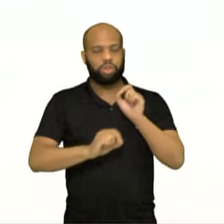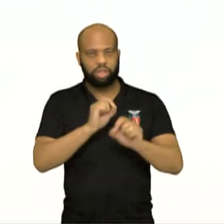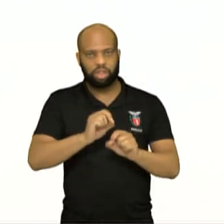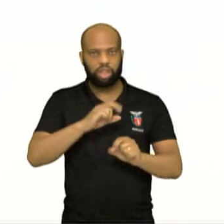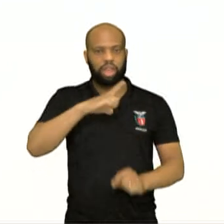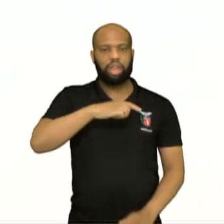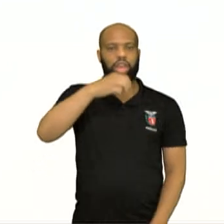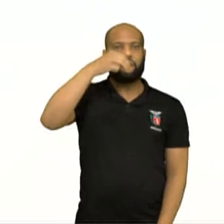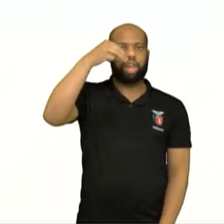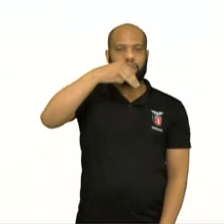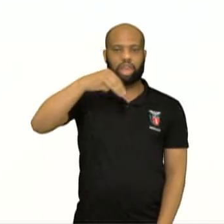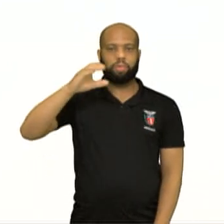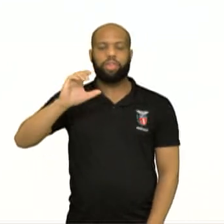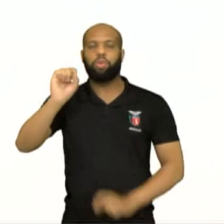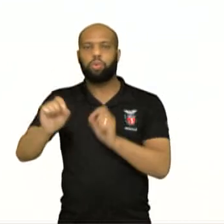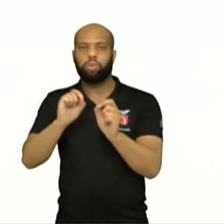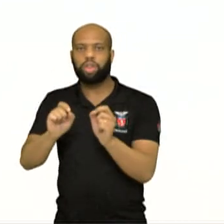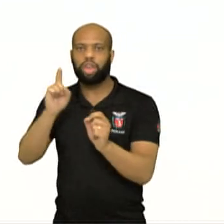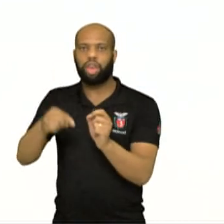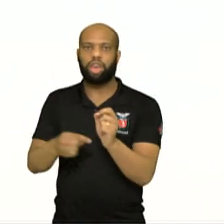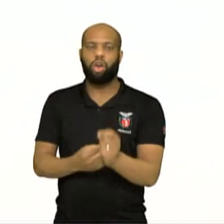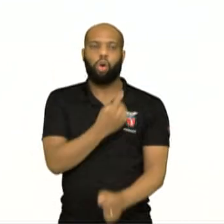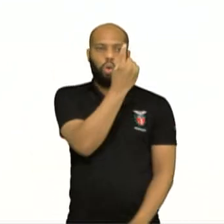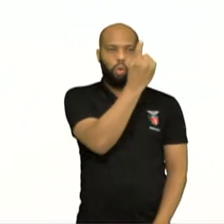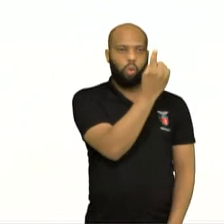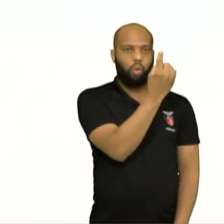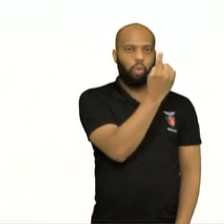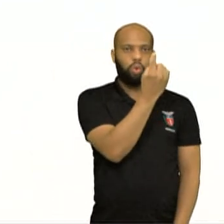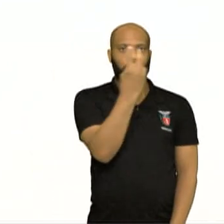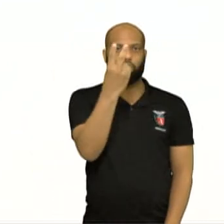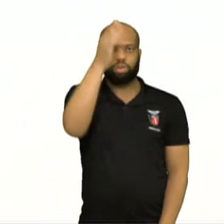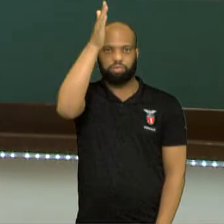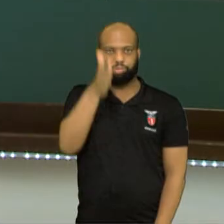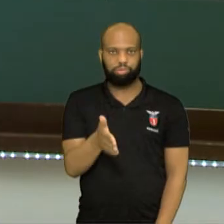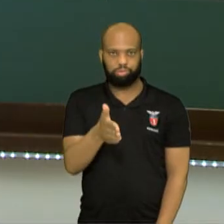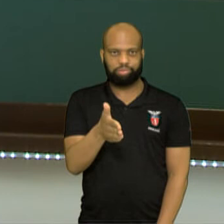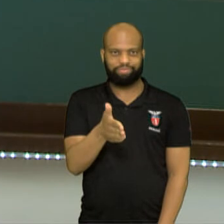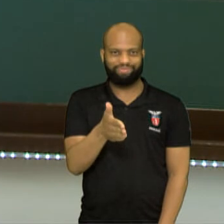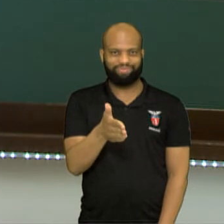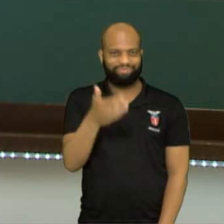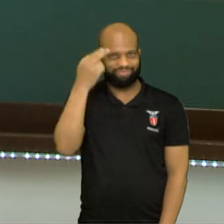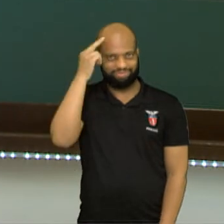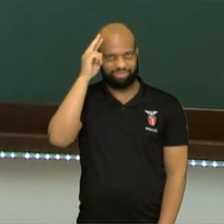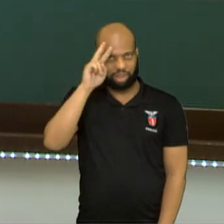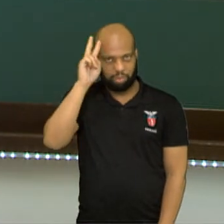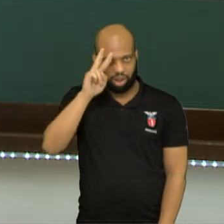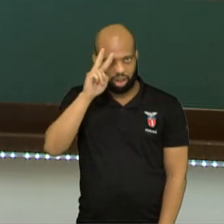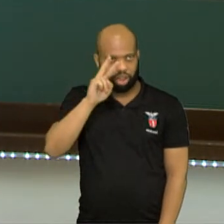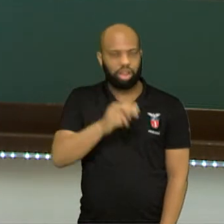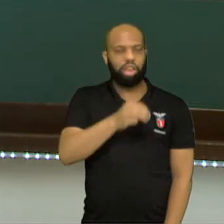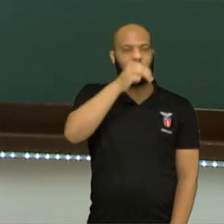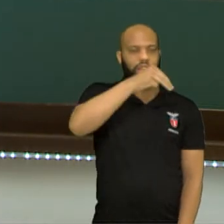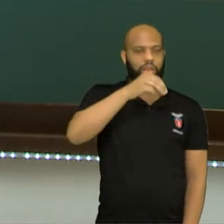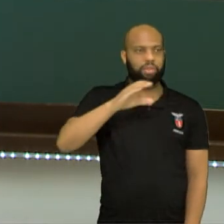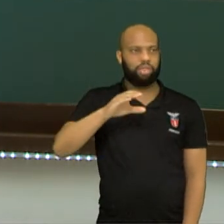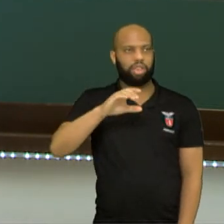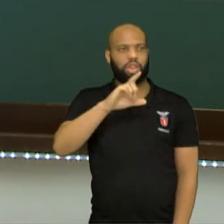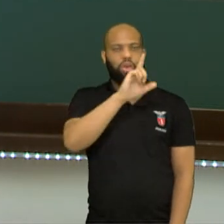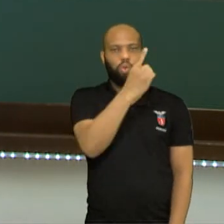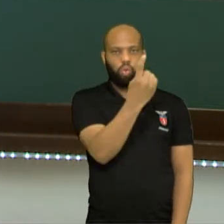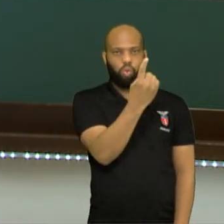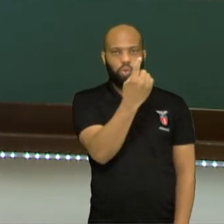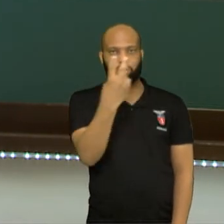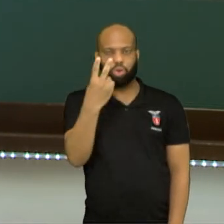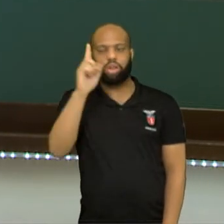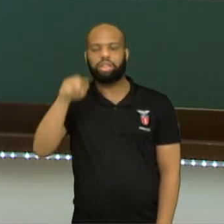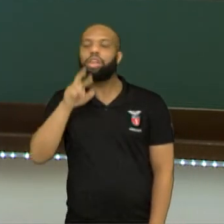1, que está aqui embaixo do 2x, e o 2. Gente, muito difícil esse, né? Vou parar de fazer? Não. O MMC entre 1 e 2 é o